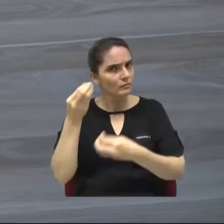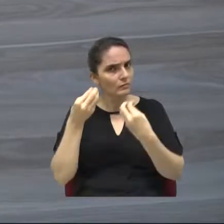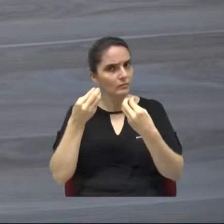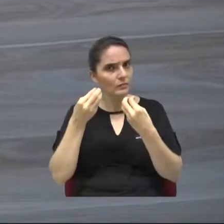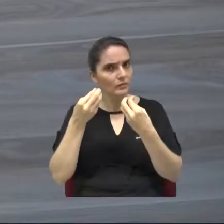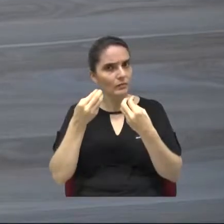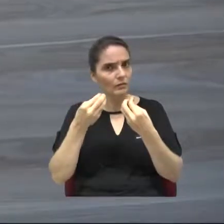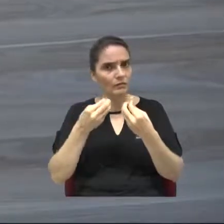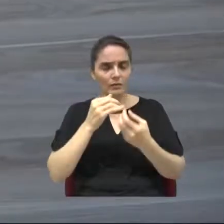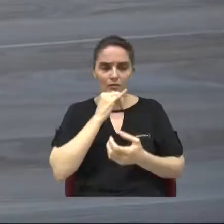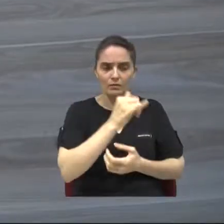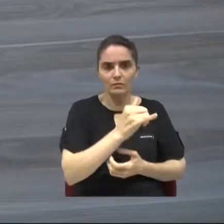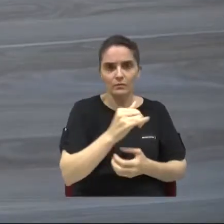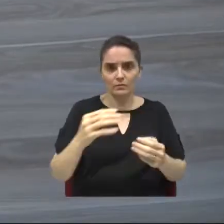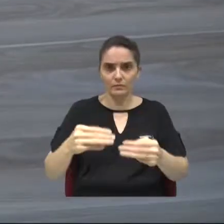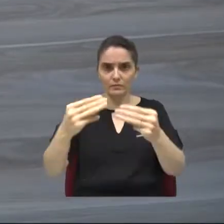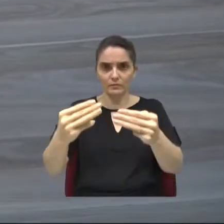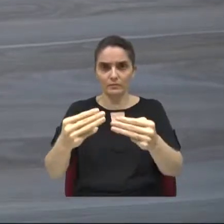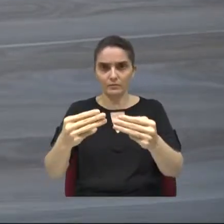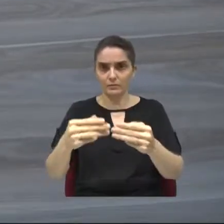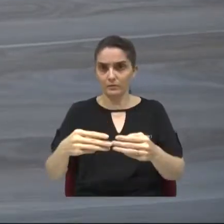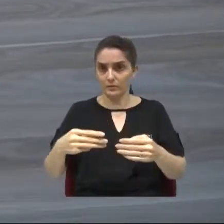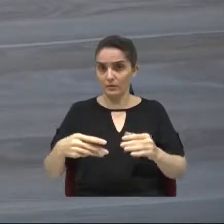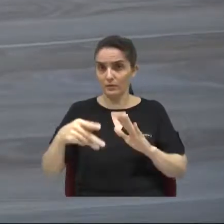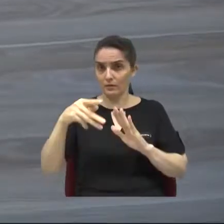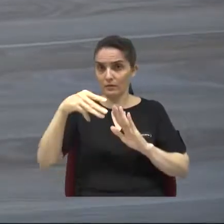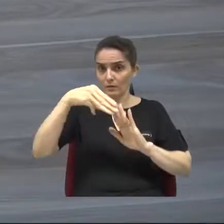Ministério Público algo